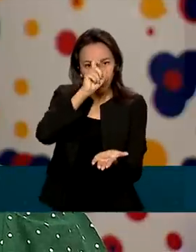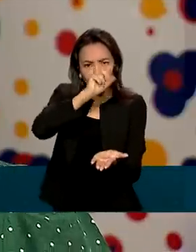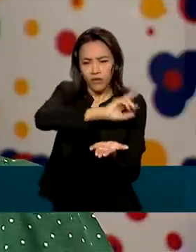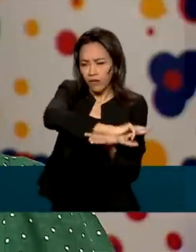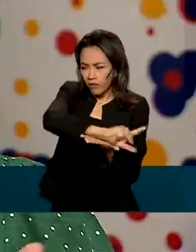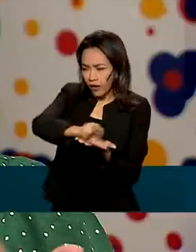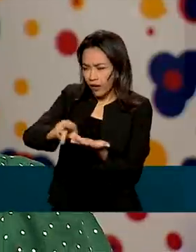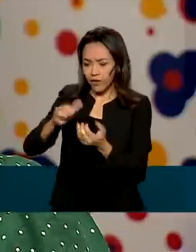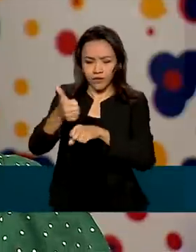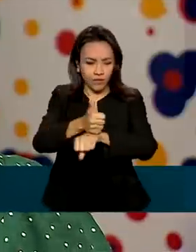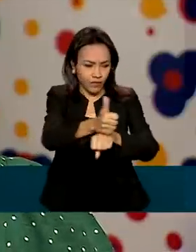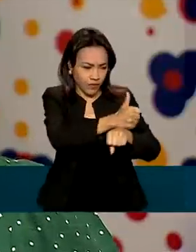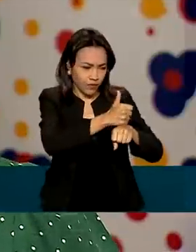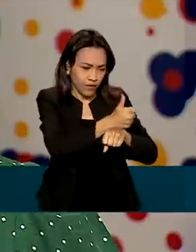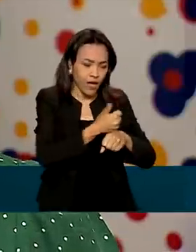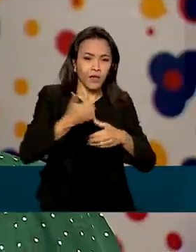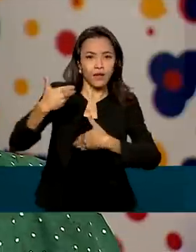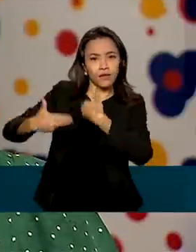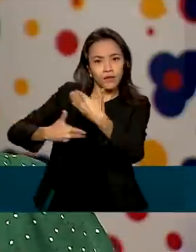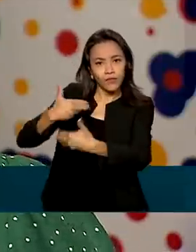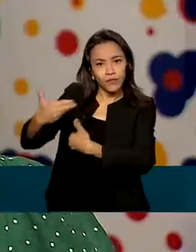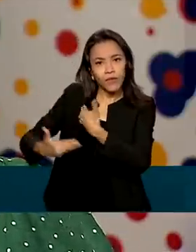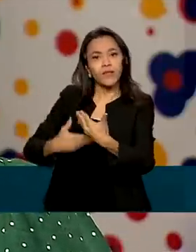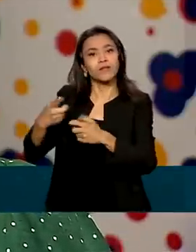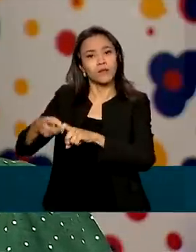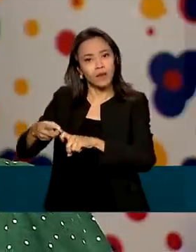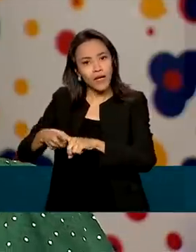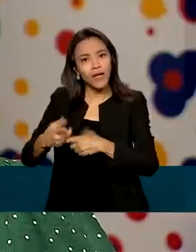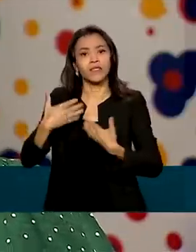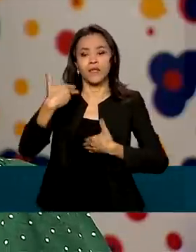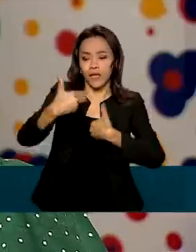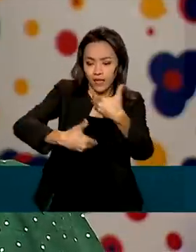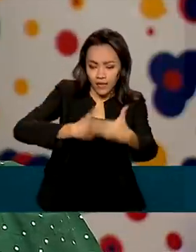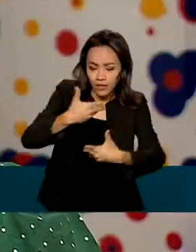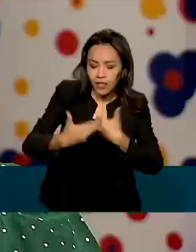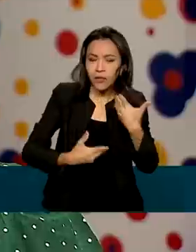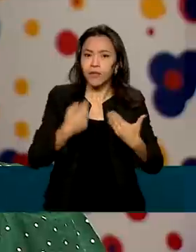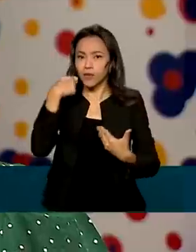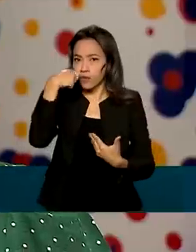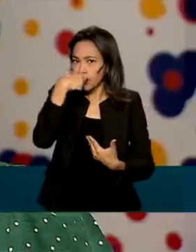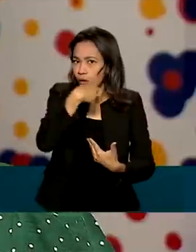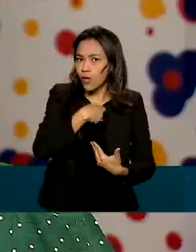aqui, onde tem um atendimento médico, tem um atendimento